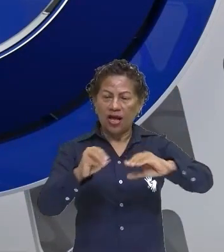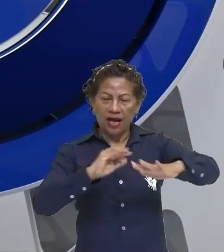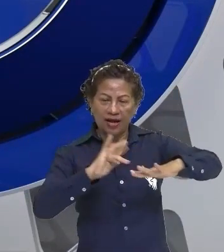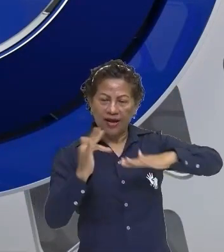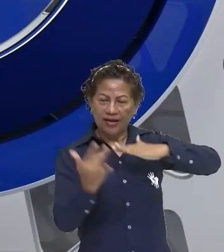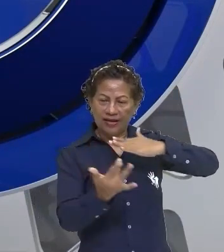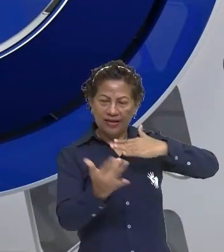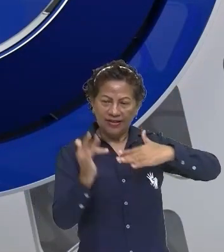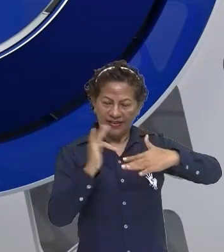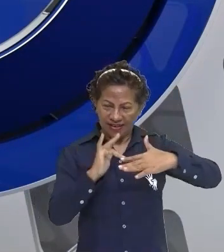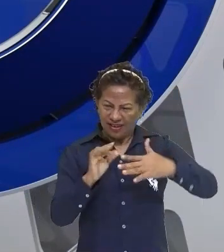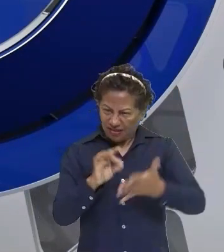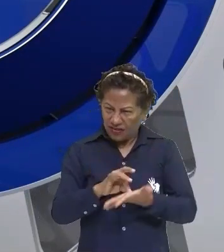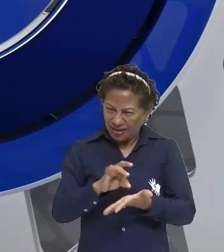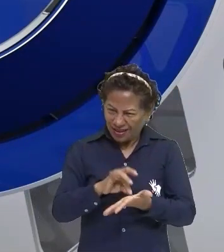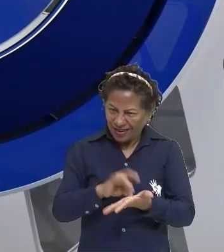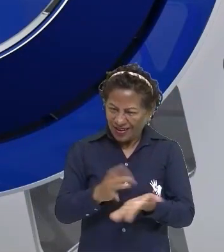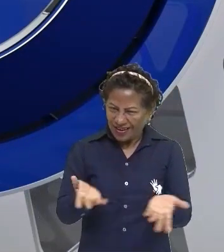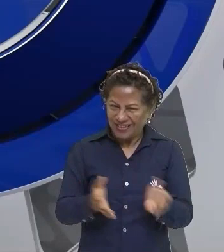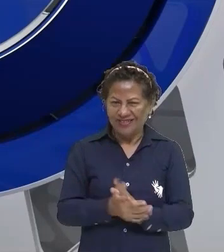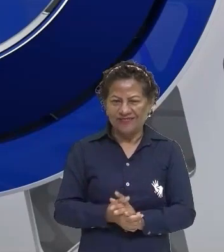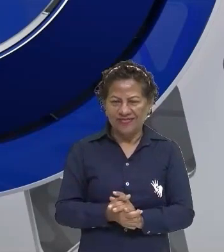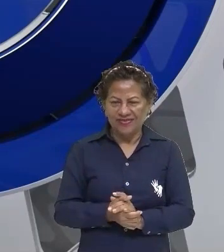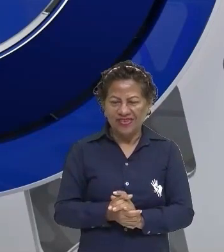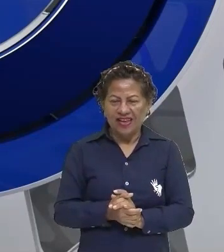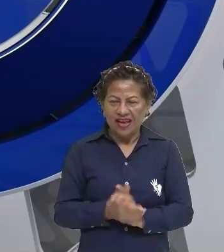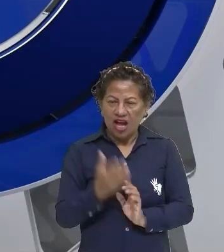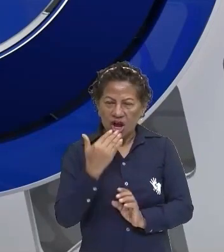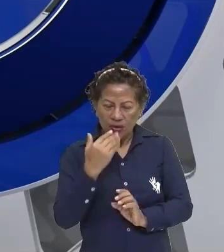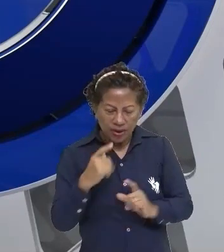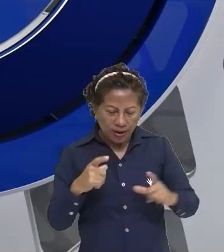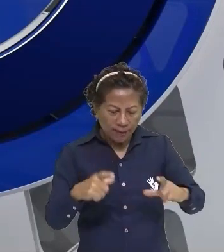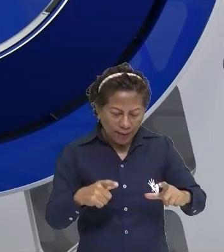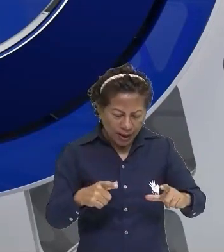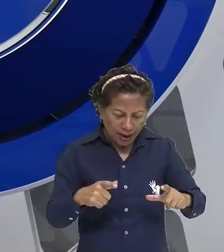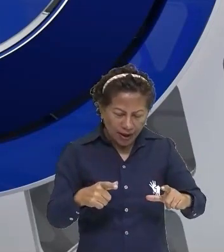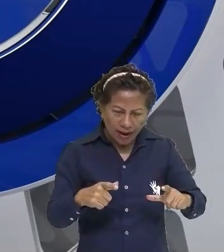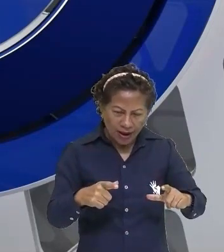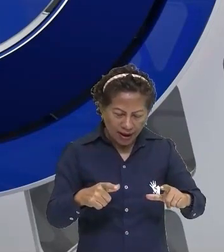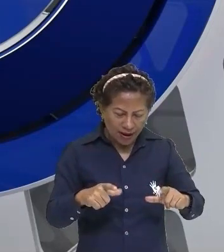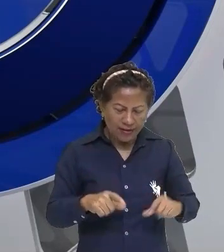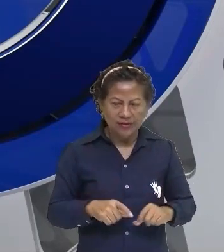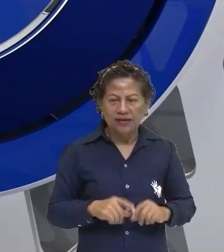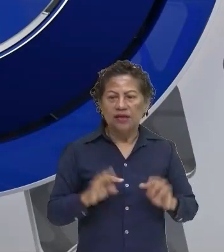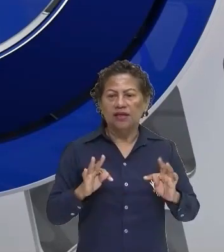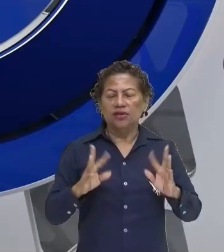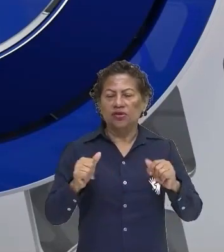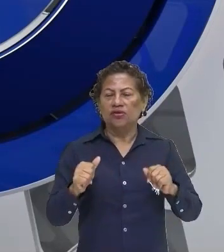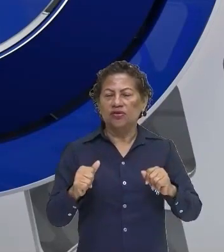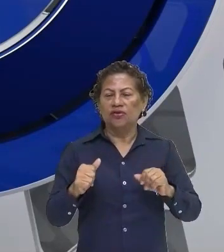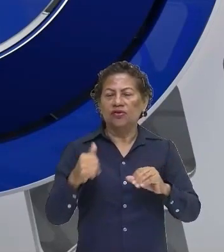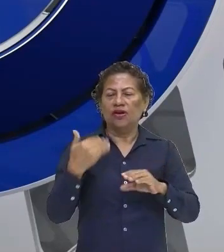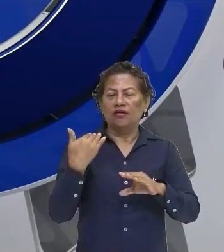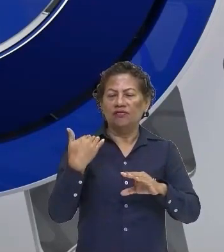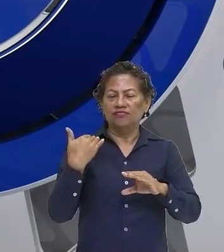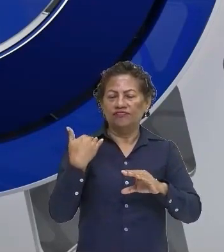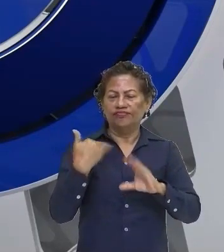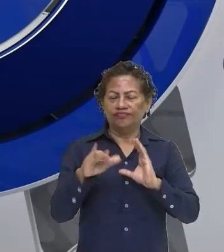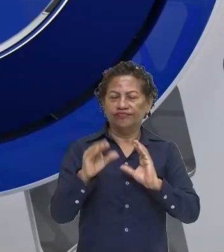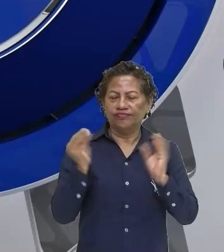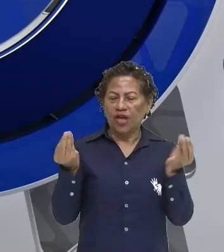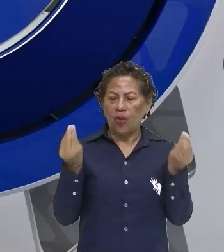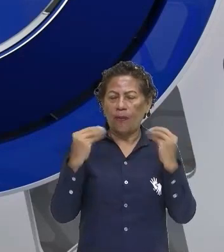nossa realidade, não é verdade? Tira foto da comida, tira foto de onde está, tira foto de tudo e coloca nas redes sociais. E a gente vai